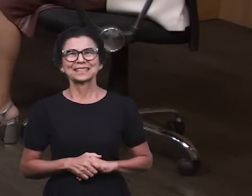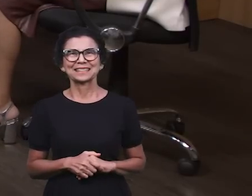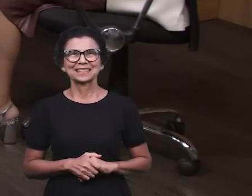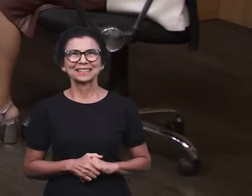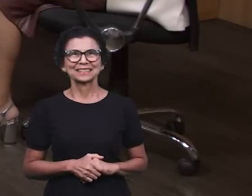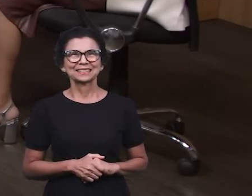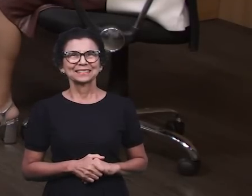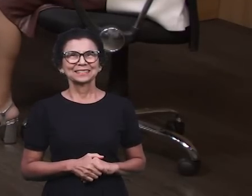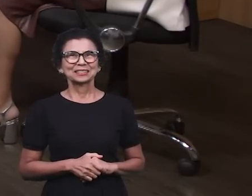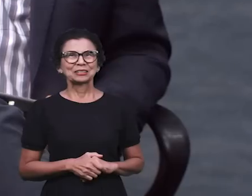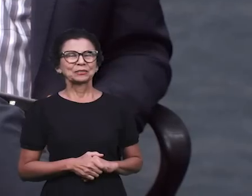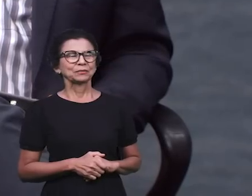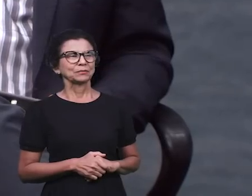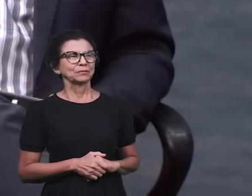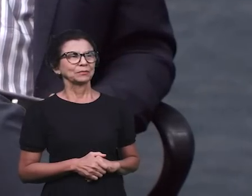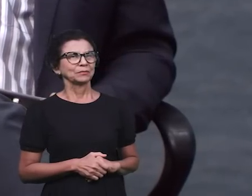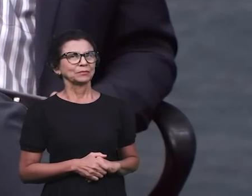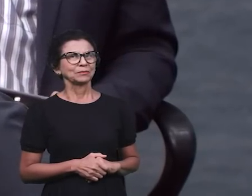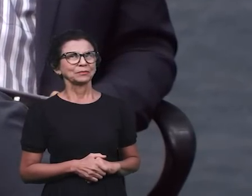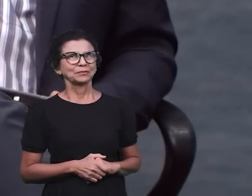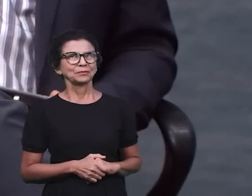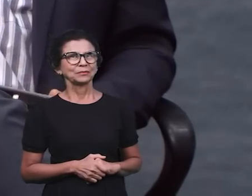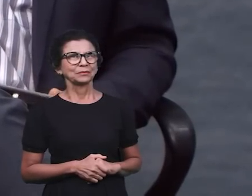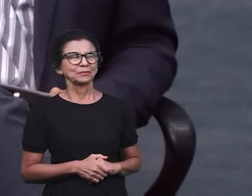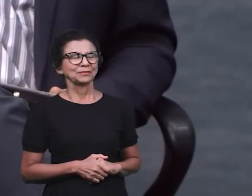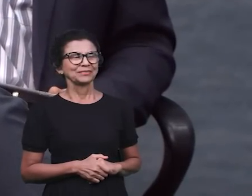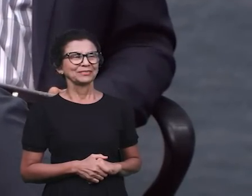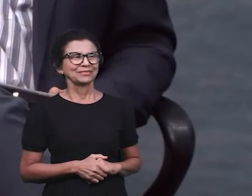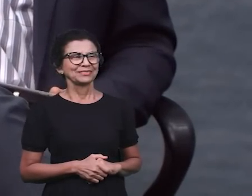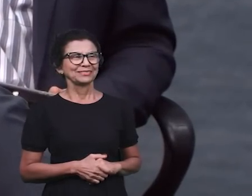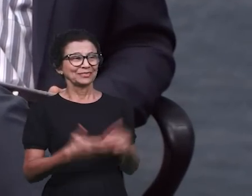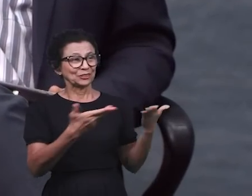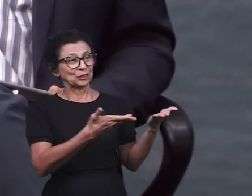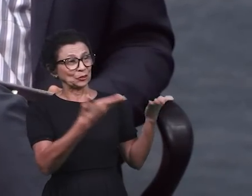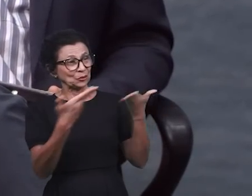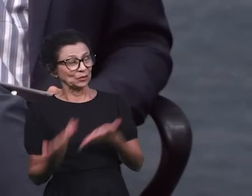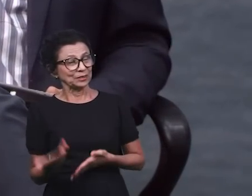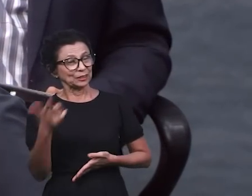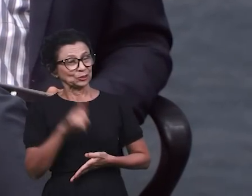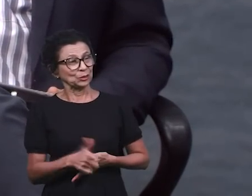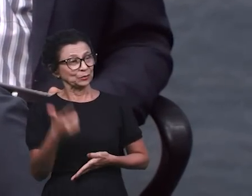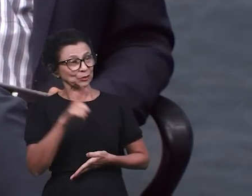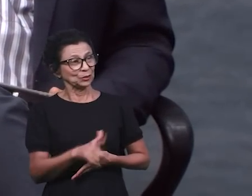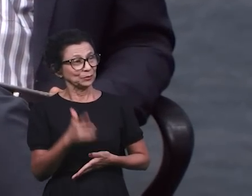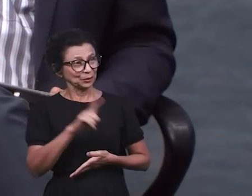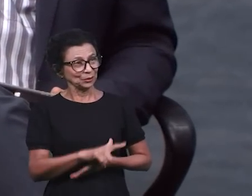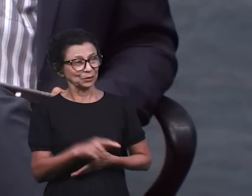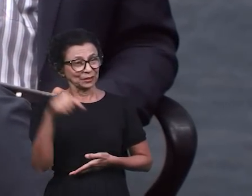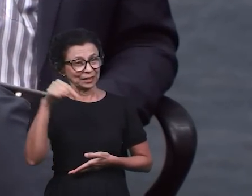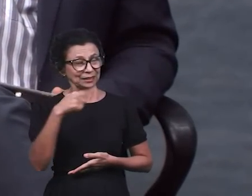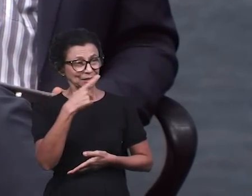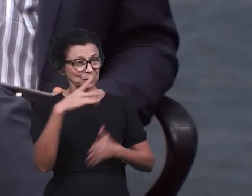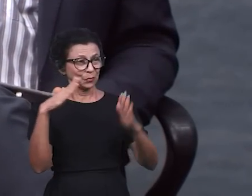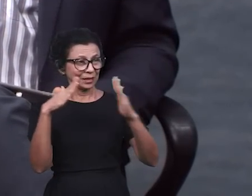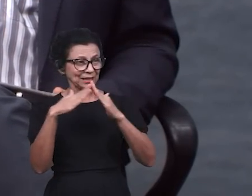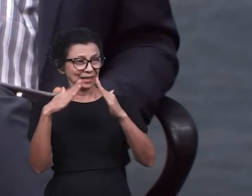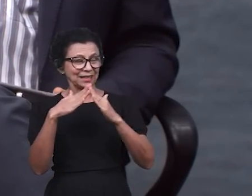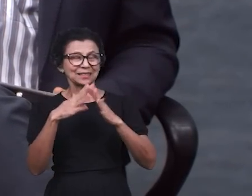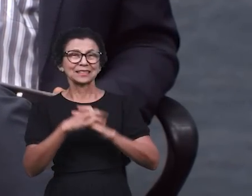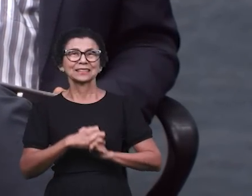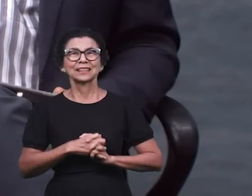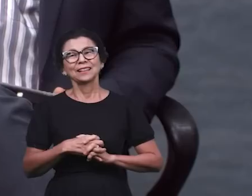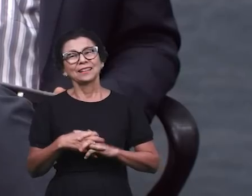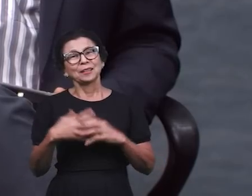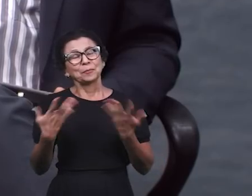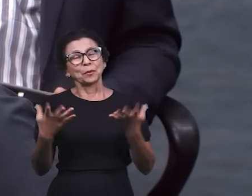participação. Sinta-se convidado continuamente. Aqui é a sua casa, né? Aliás, a Rádio